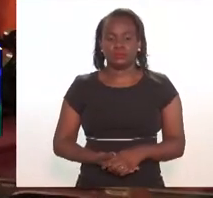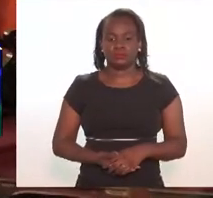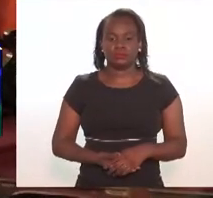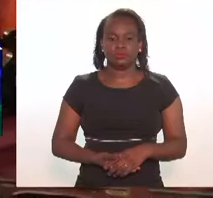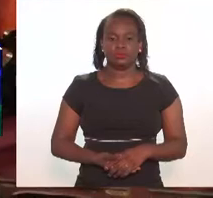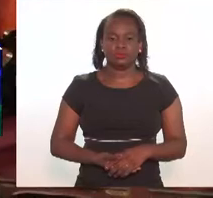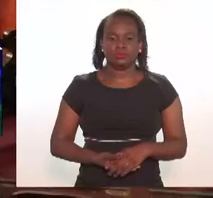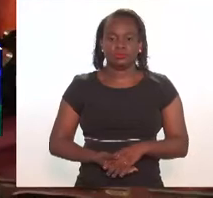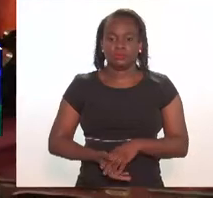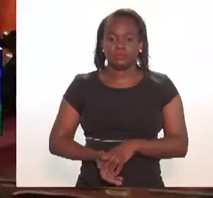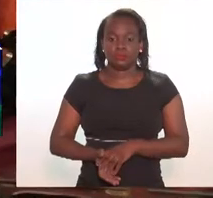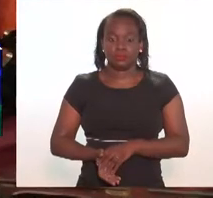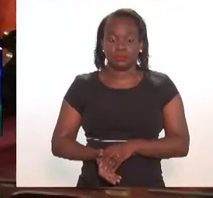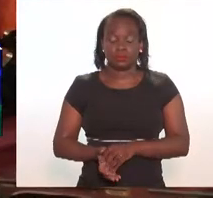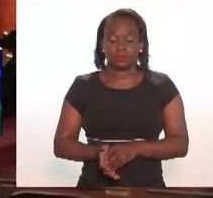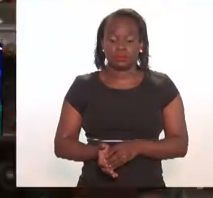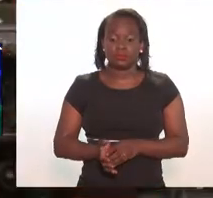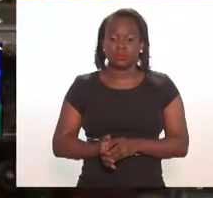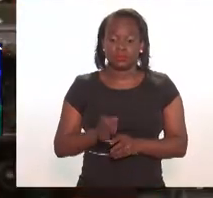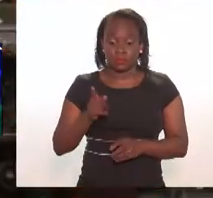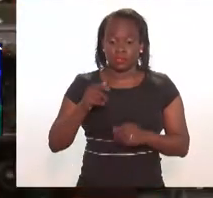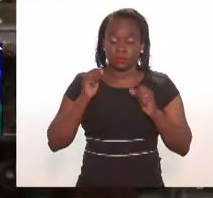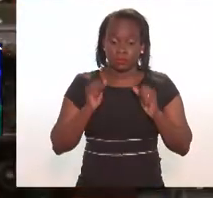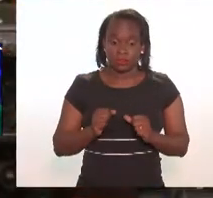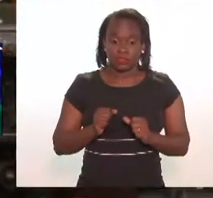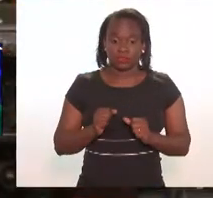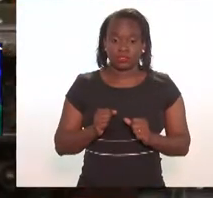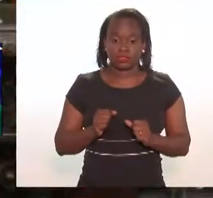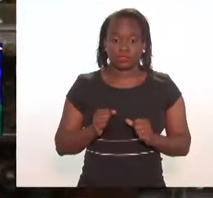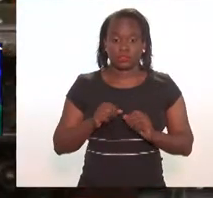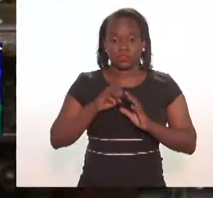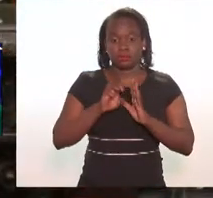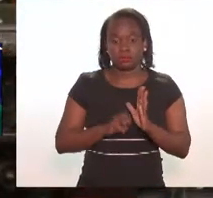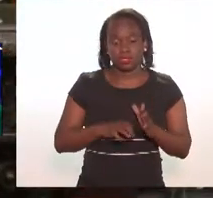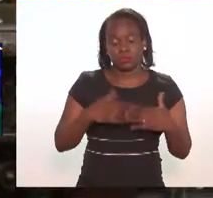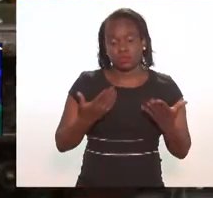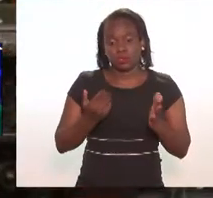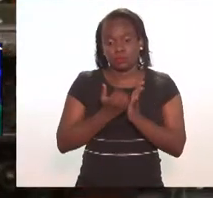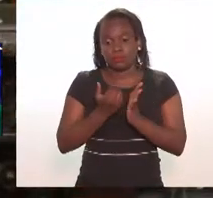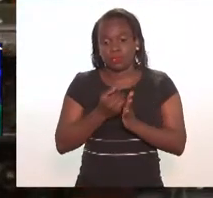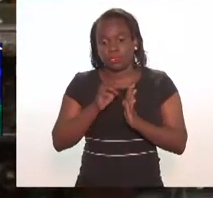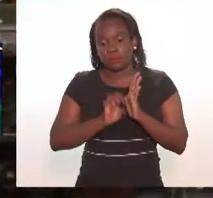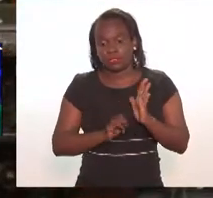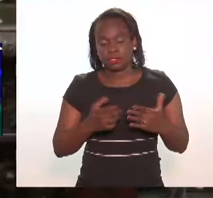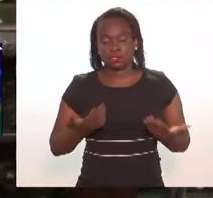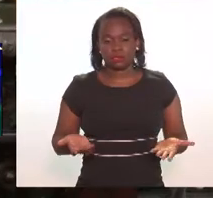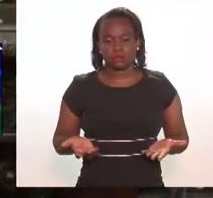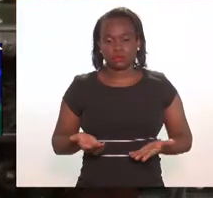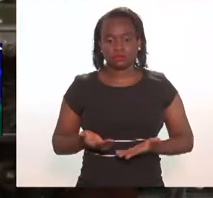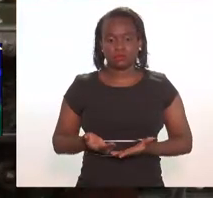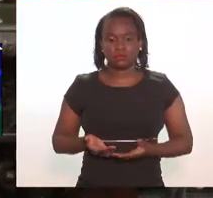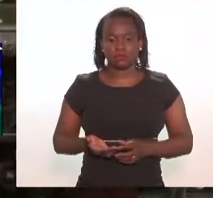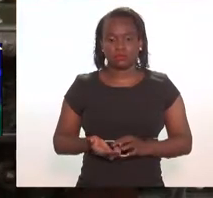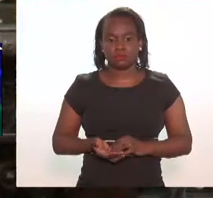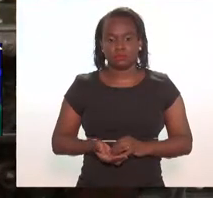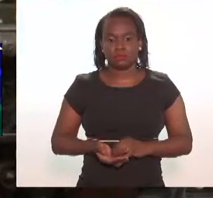Só um minuto, presidente. Vossa Excelência poderá dar com emenda ou com subemenda, deputado. Vai.